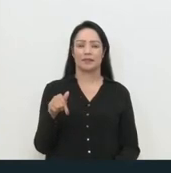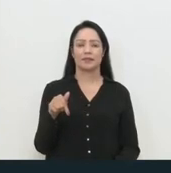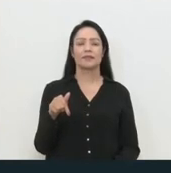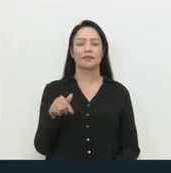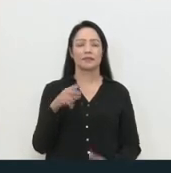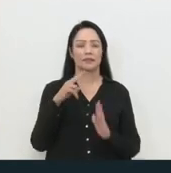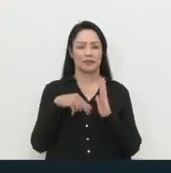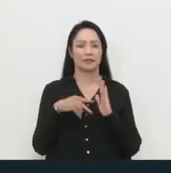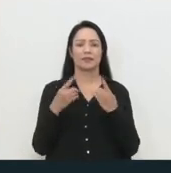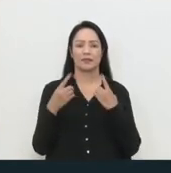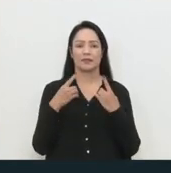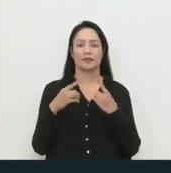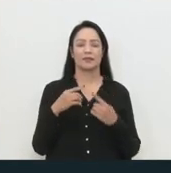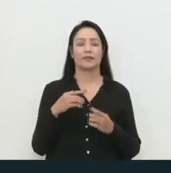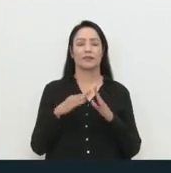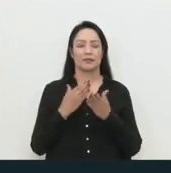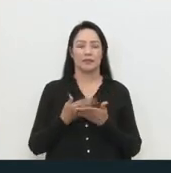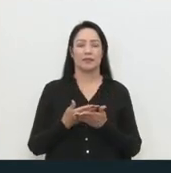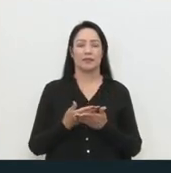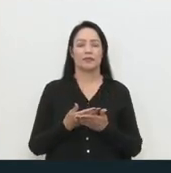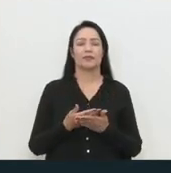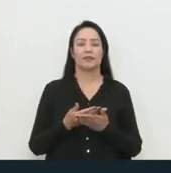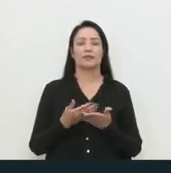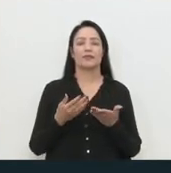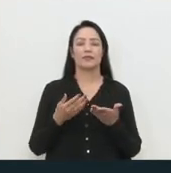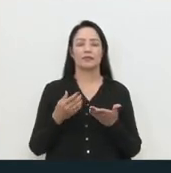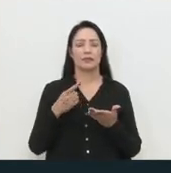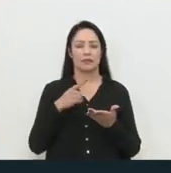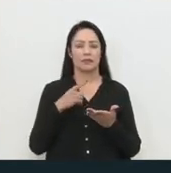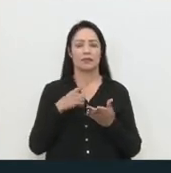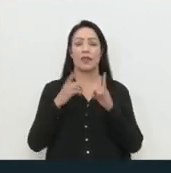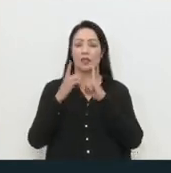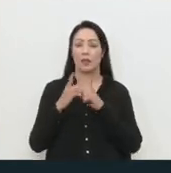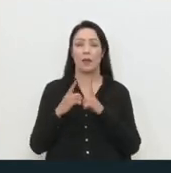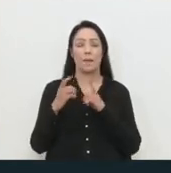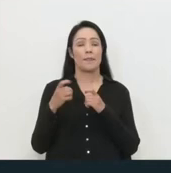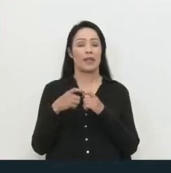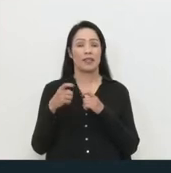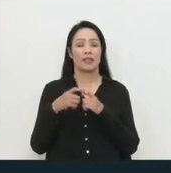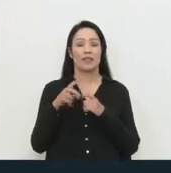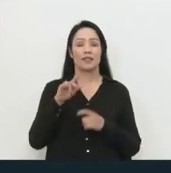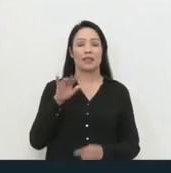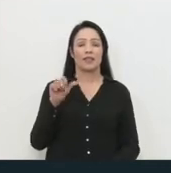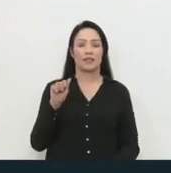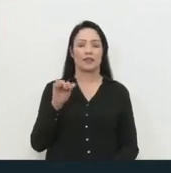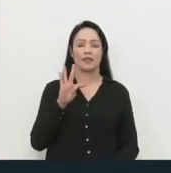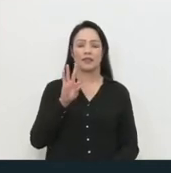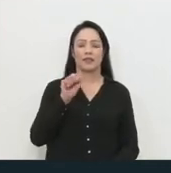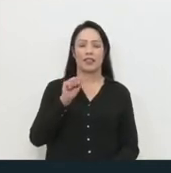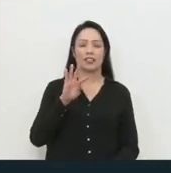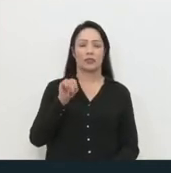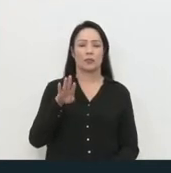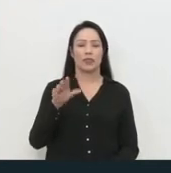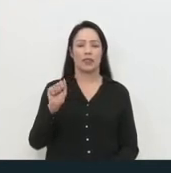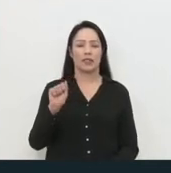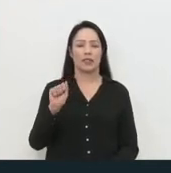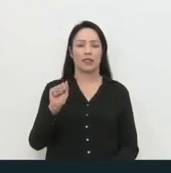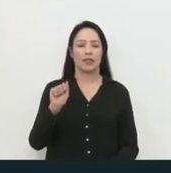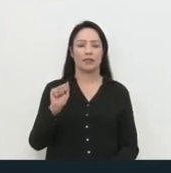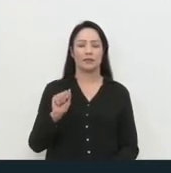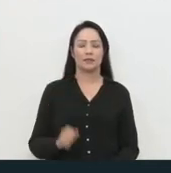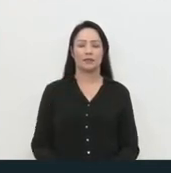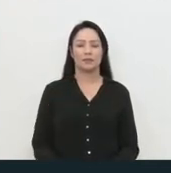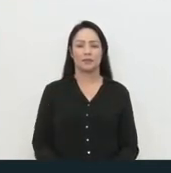leituras que o senhor votação do requerimento 660 2023 informações sobre os atendimento médico na UBS Vila Fátima autor vereador de dourado